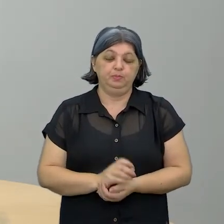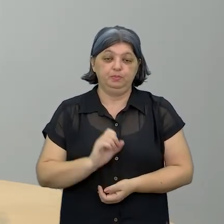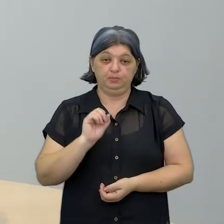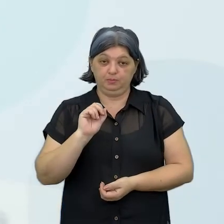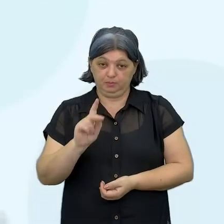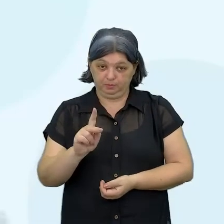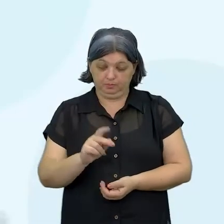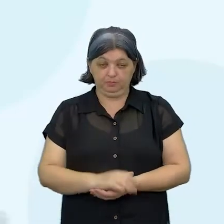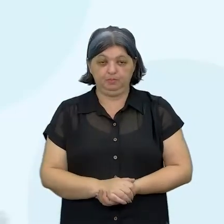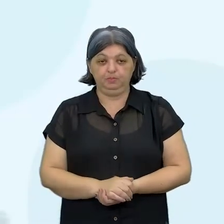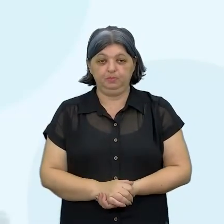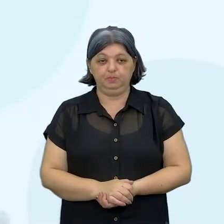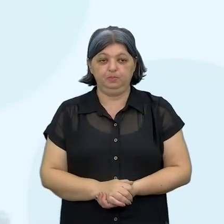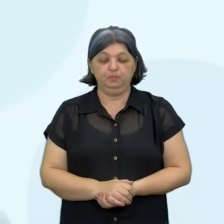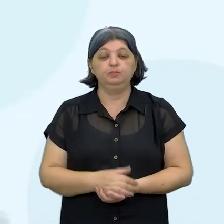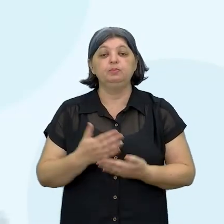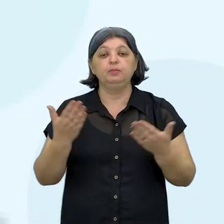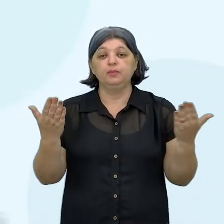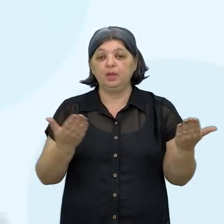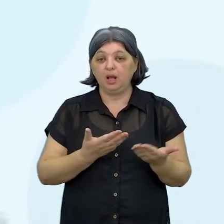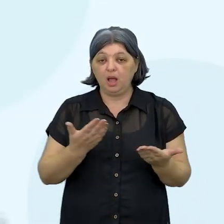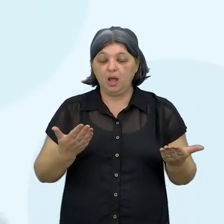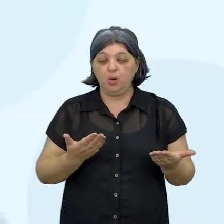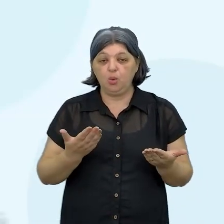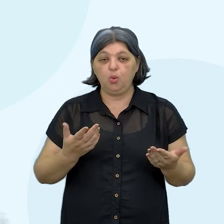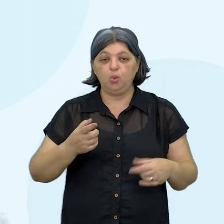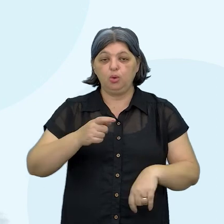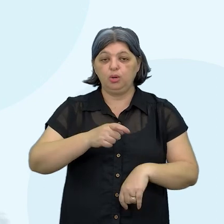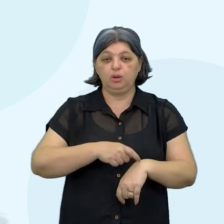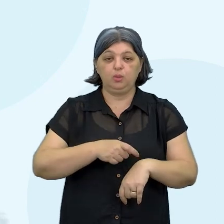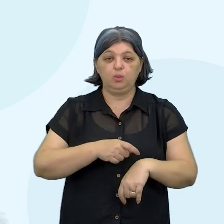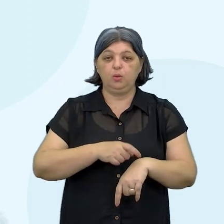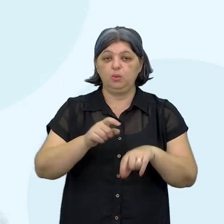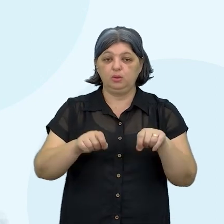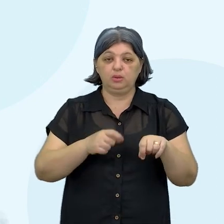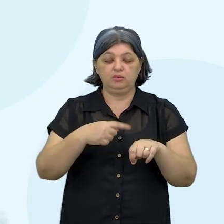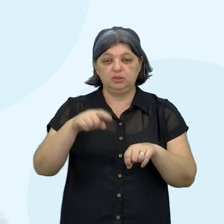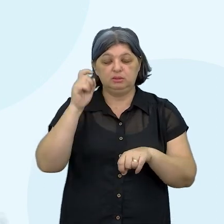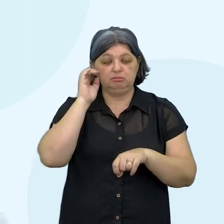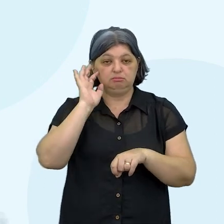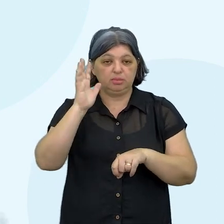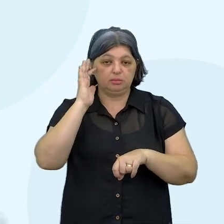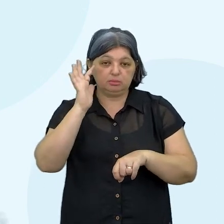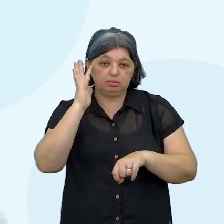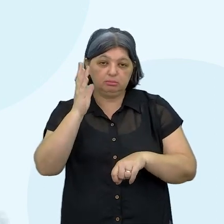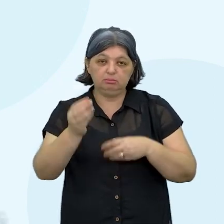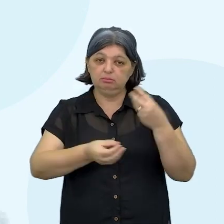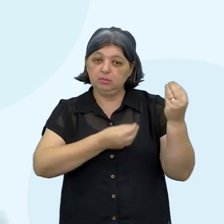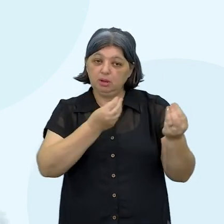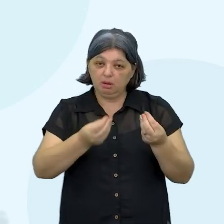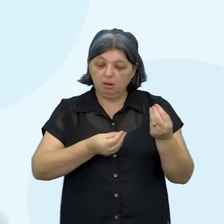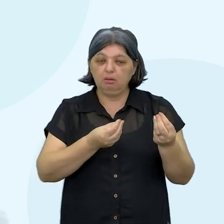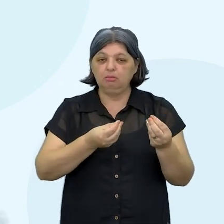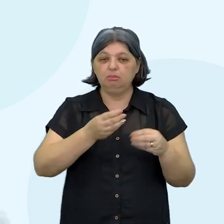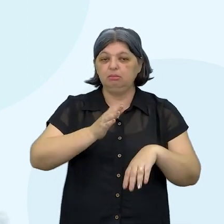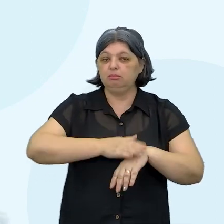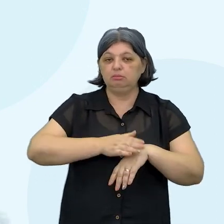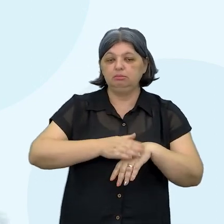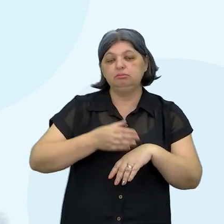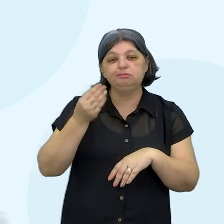ó, agora é a hora de vocês soltarem sua imaginação mesmo. É pegar e